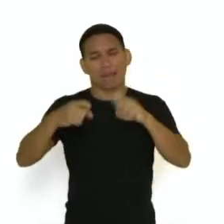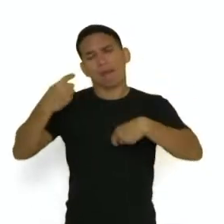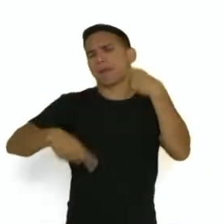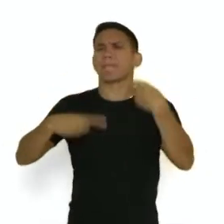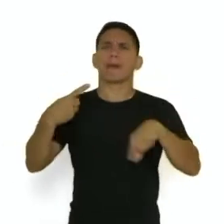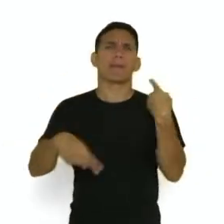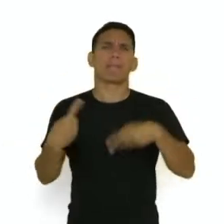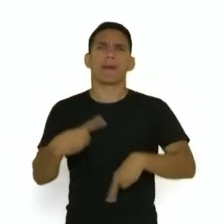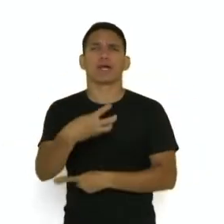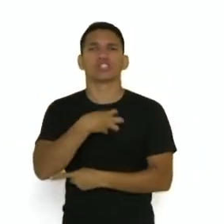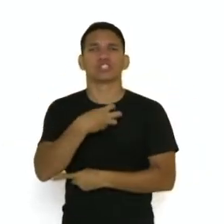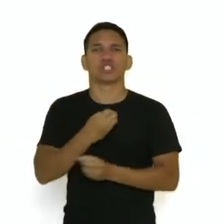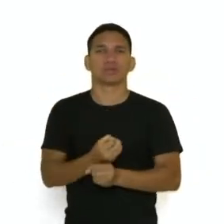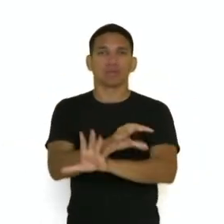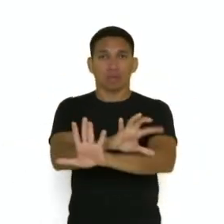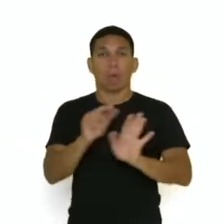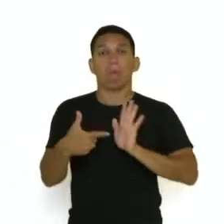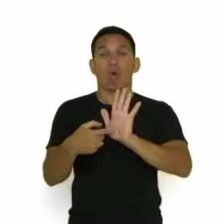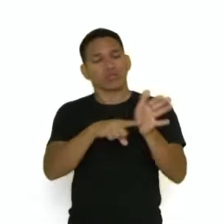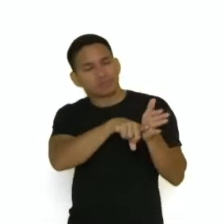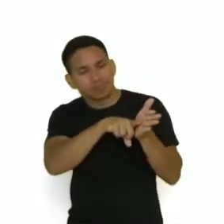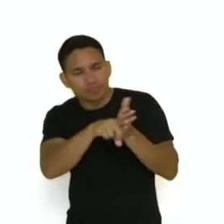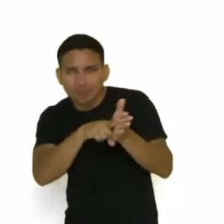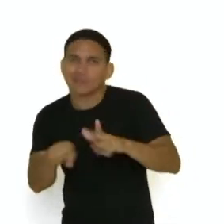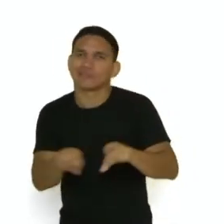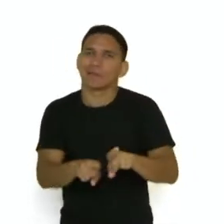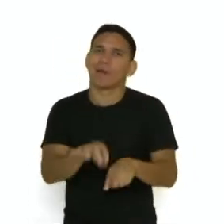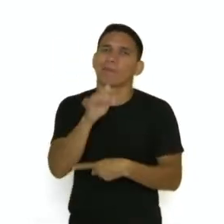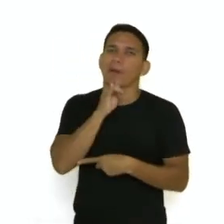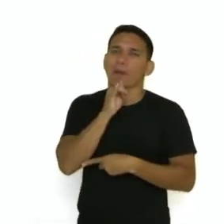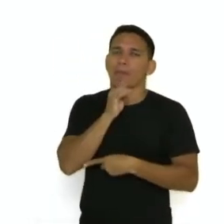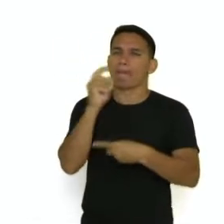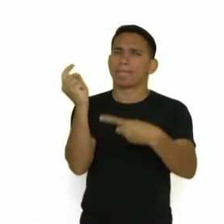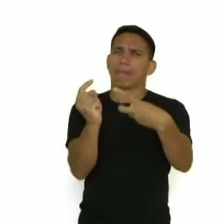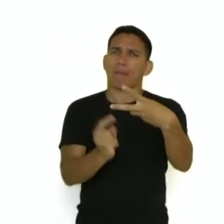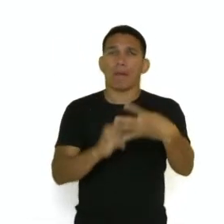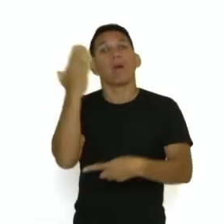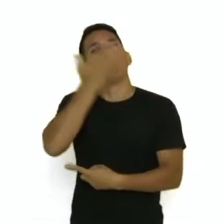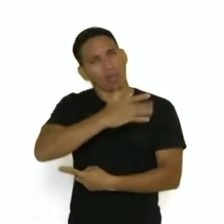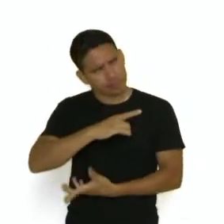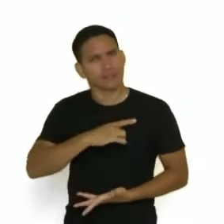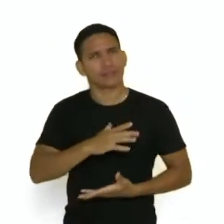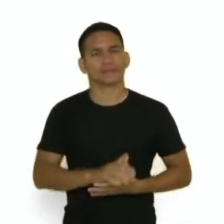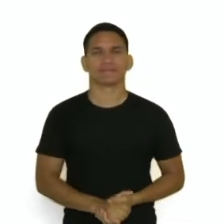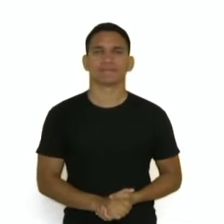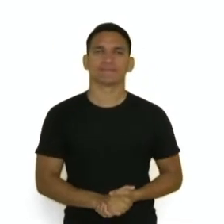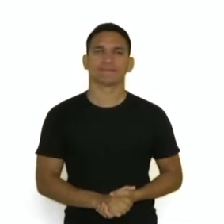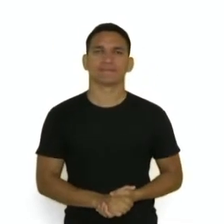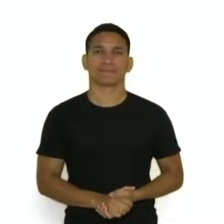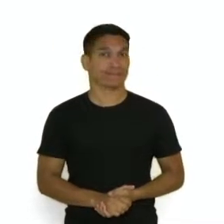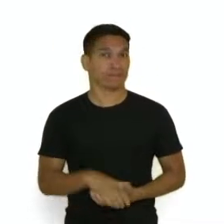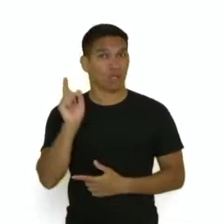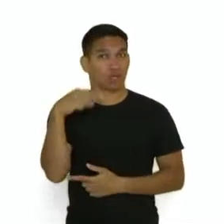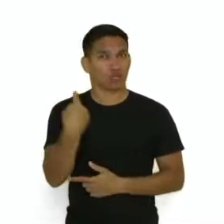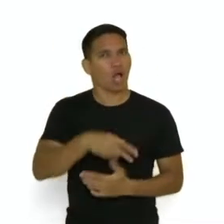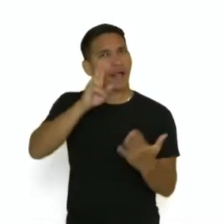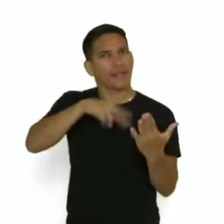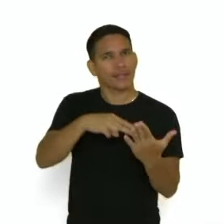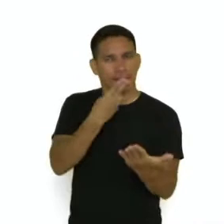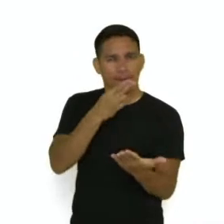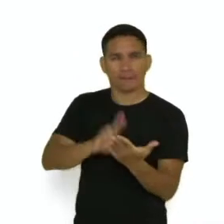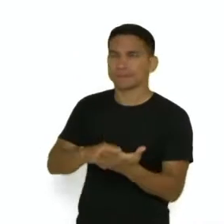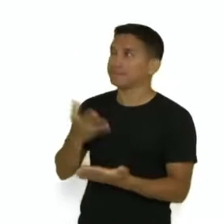comunicação, com o apontamento de pesquisas e de exemplos que comprovam a sua existência. Vamos ler uma carta do